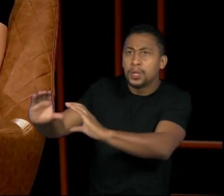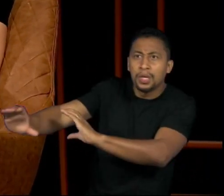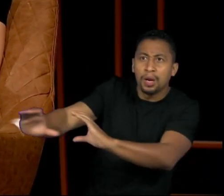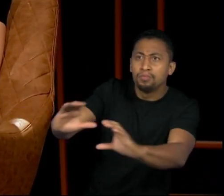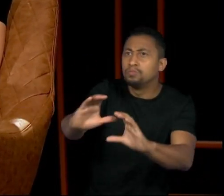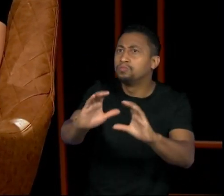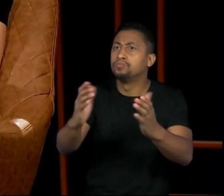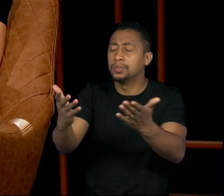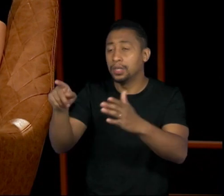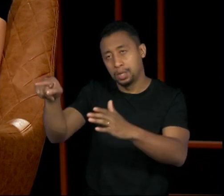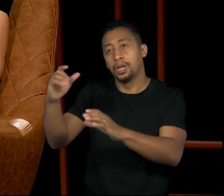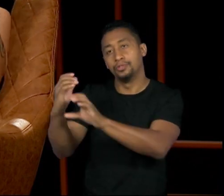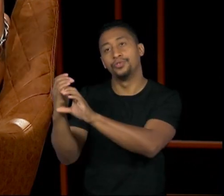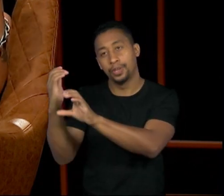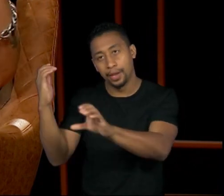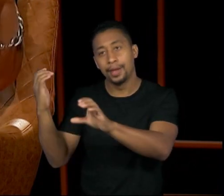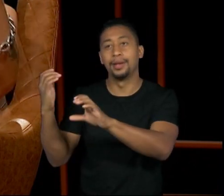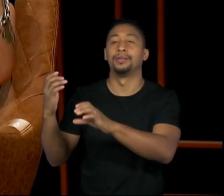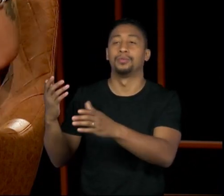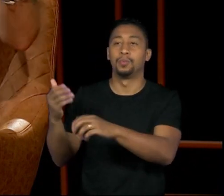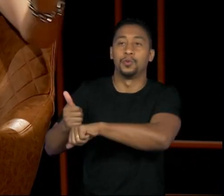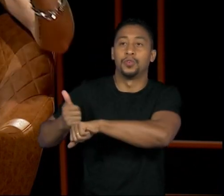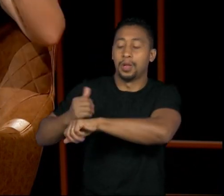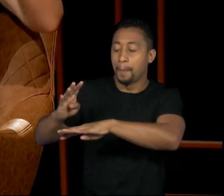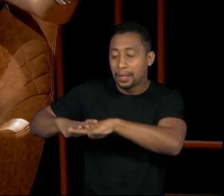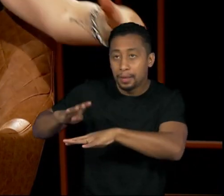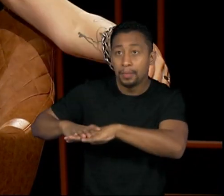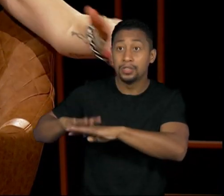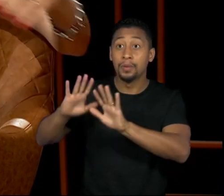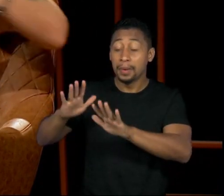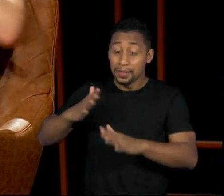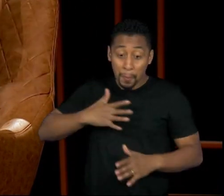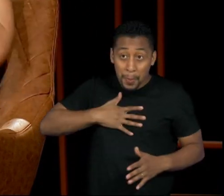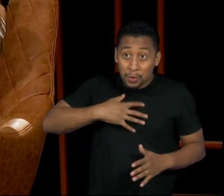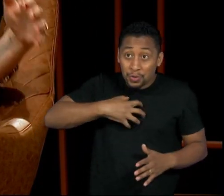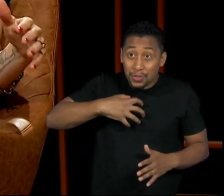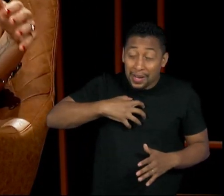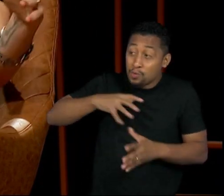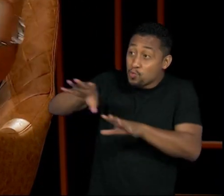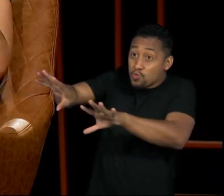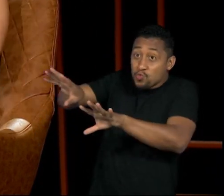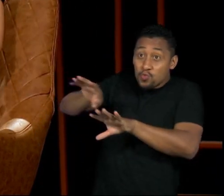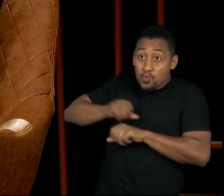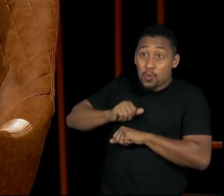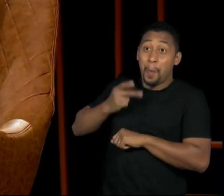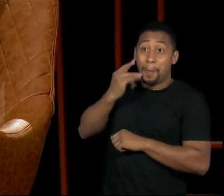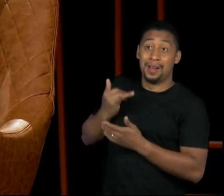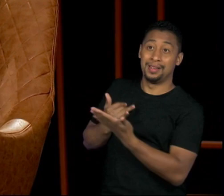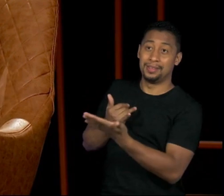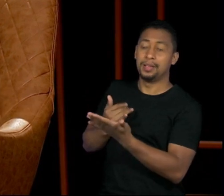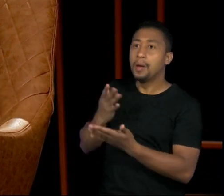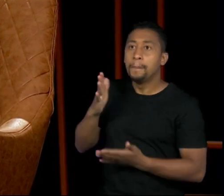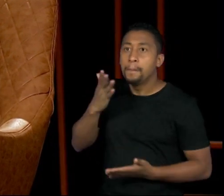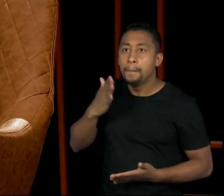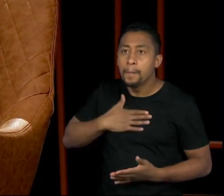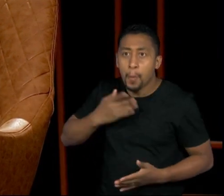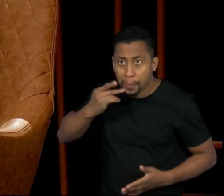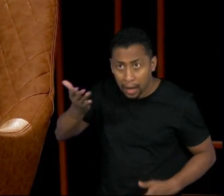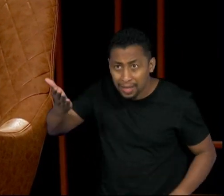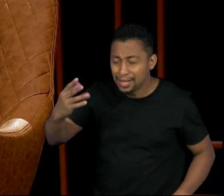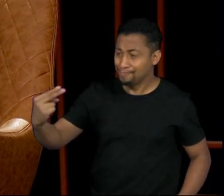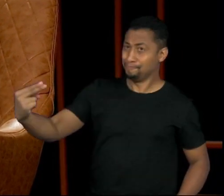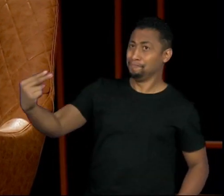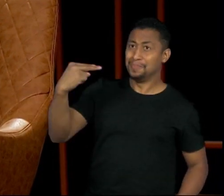pai era engenheiro, matemático, mas eu tinha a comunicação da minha loucura era com meu pai. Meu pai me sacava. Quando eu fazia as peças na